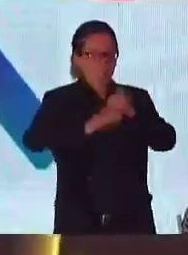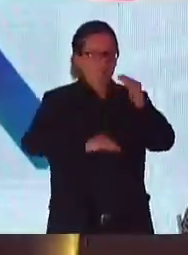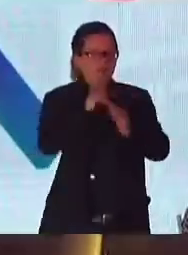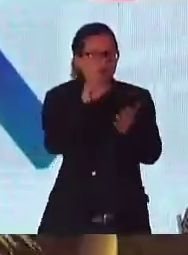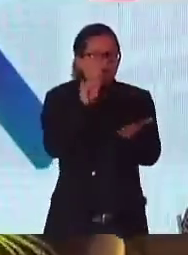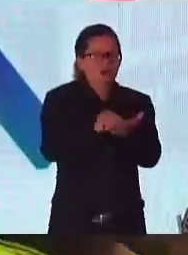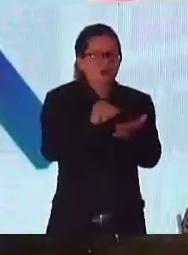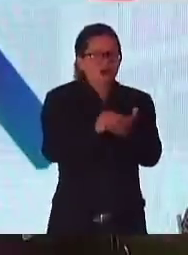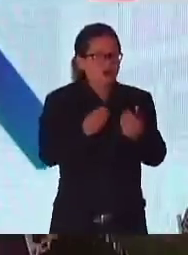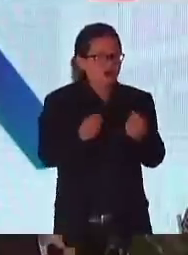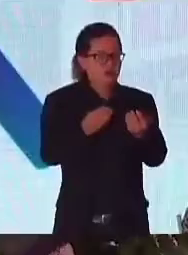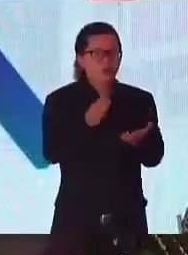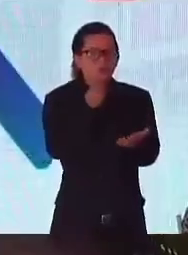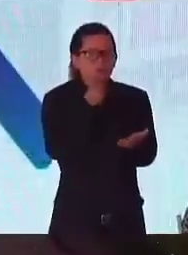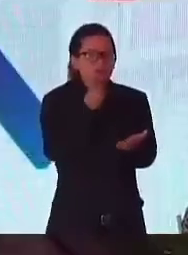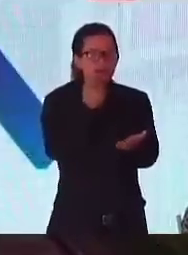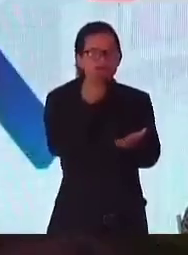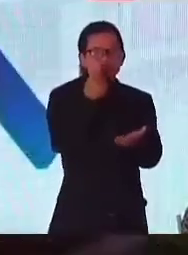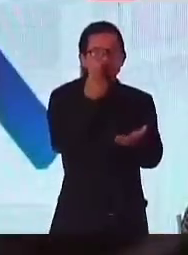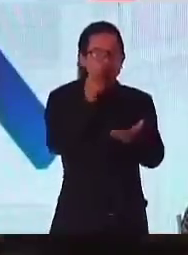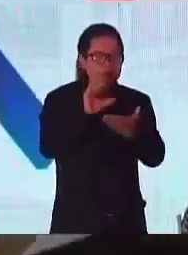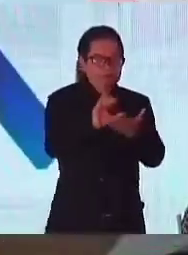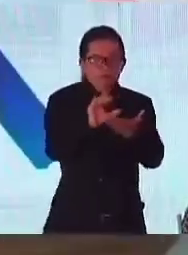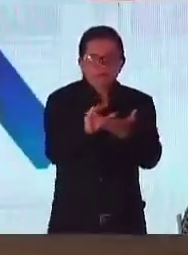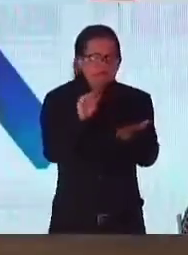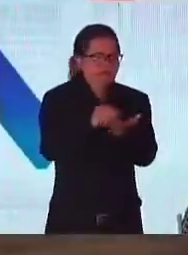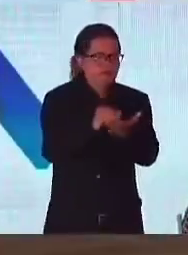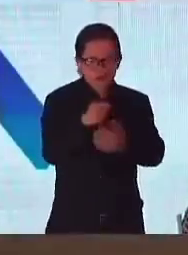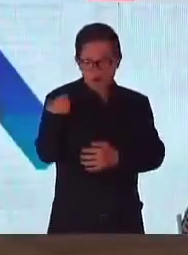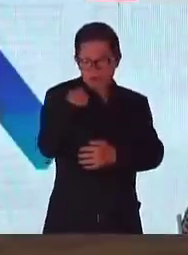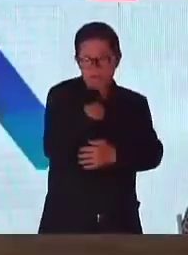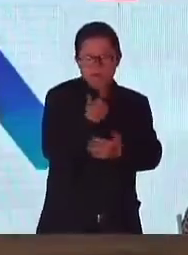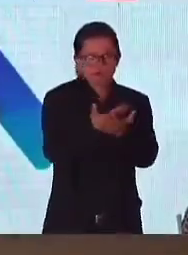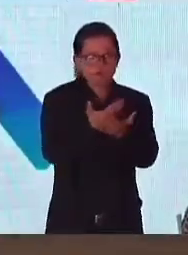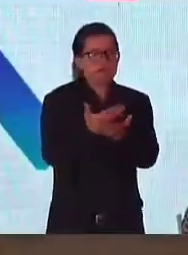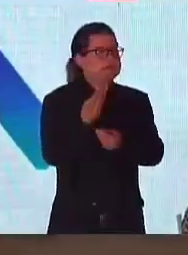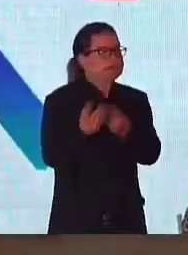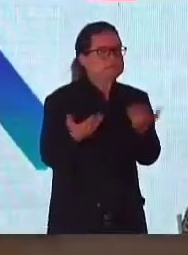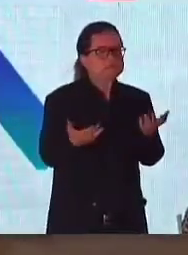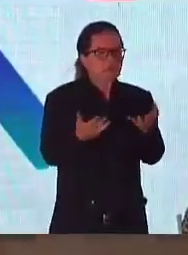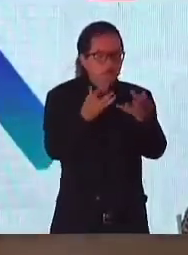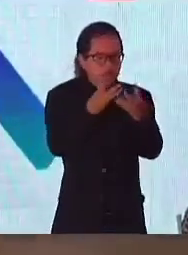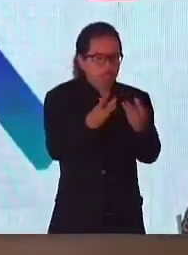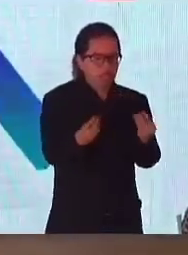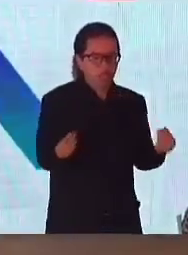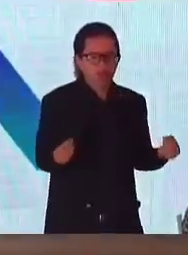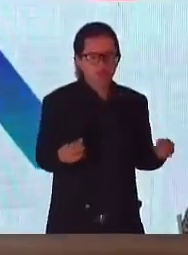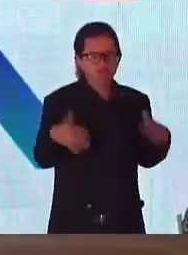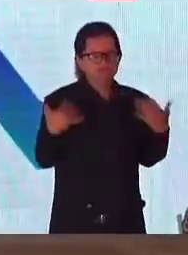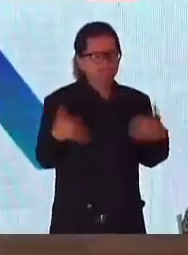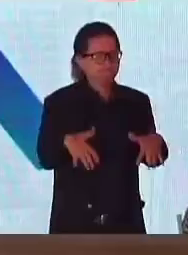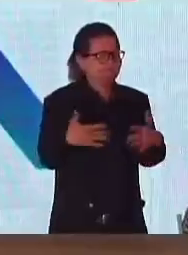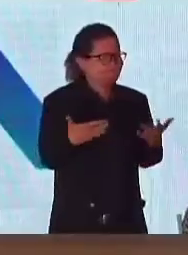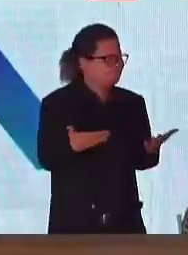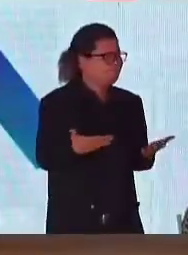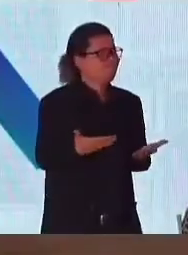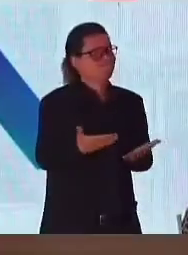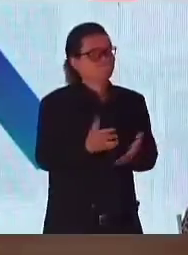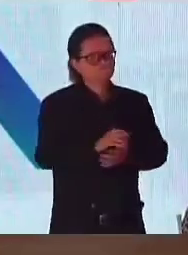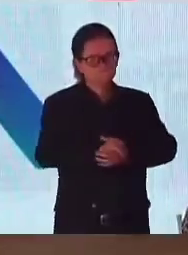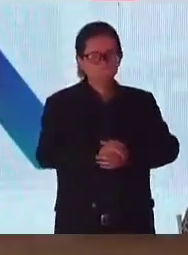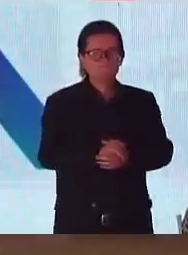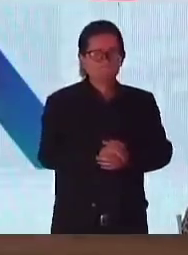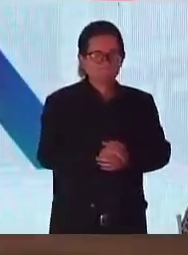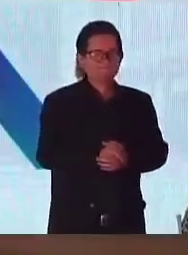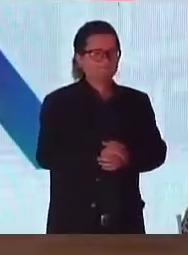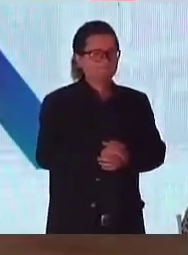oportunidade, não tem recurso para pesquisar, não tem bolsa para se formar. Estão indo embora nossos pesquisadores e, nesses casos, também